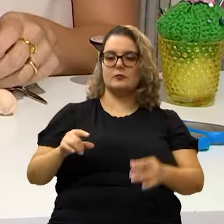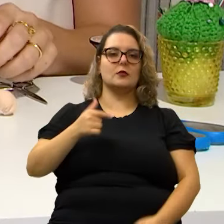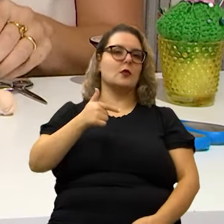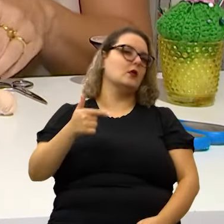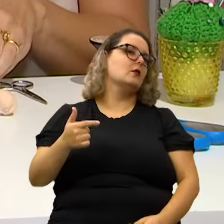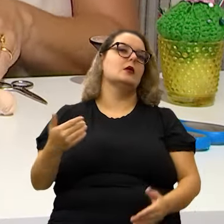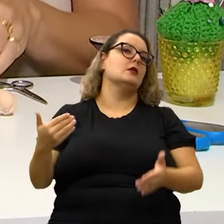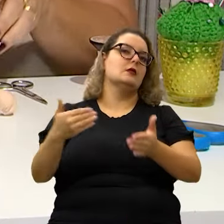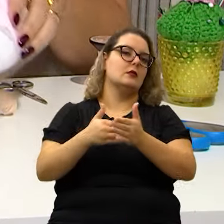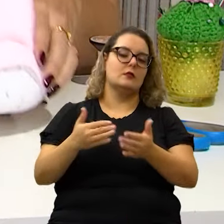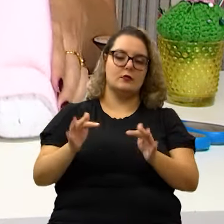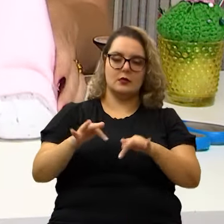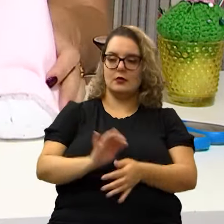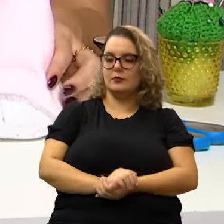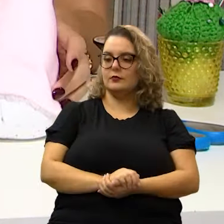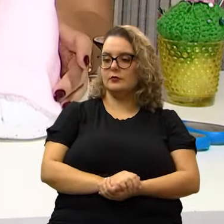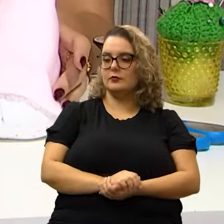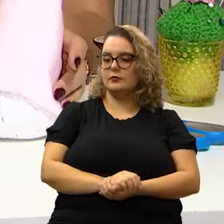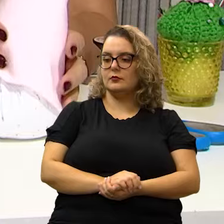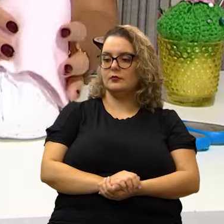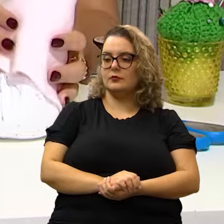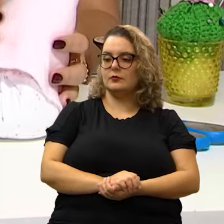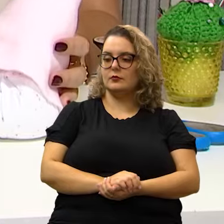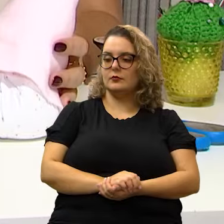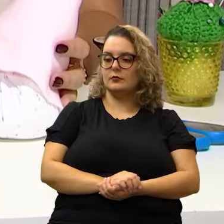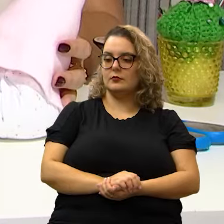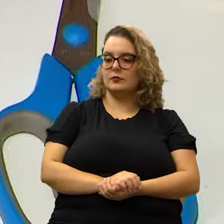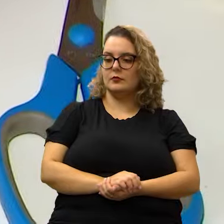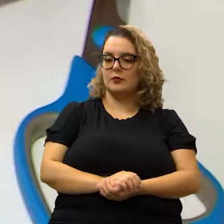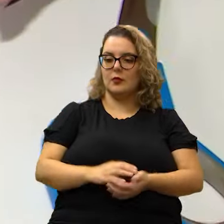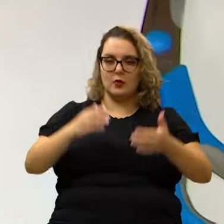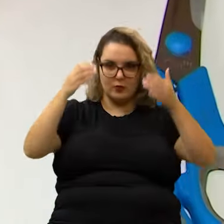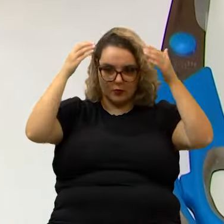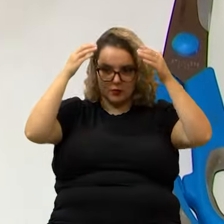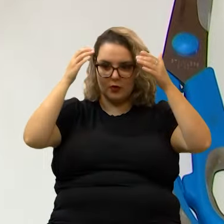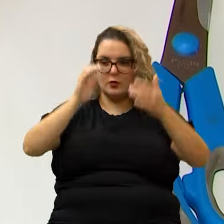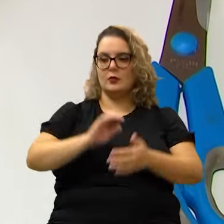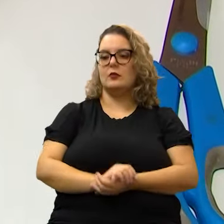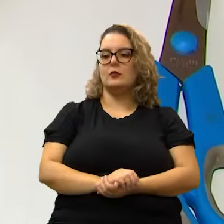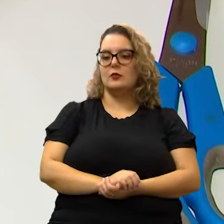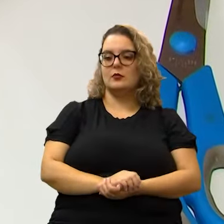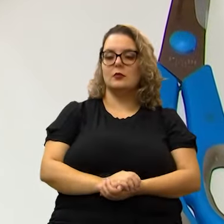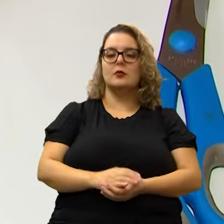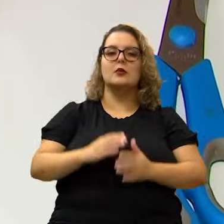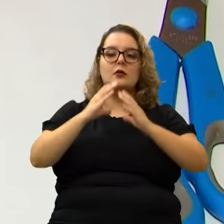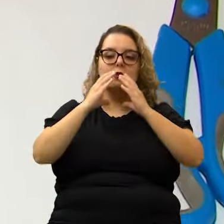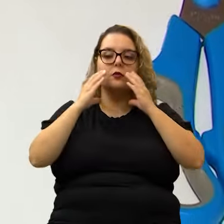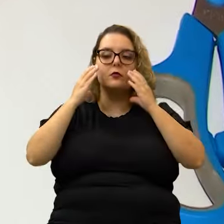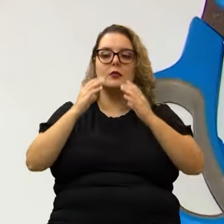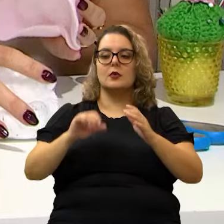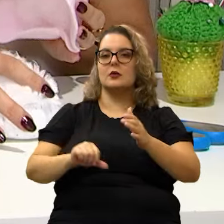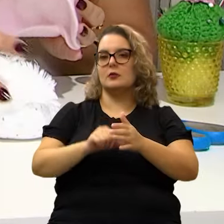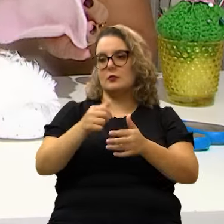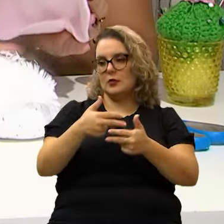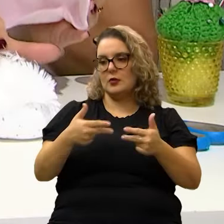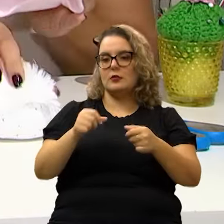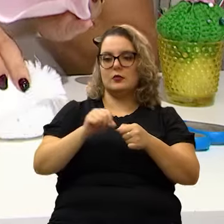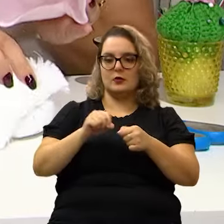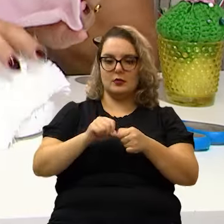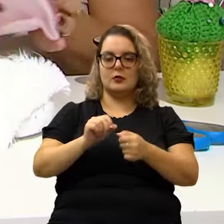final. Então, agora eu vou posicionar o meu chapéu e a barba. Vai ser as primeiras coisas que eu vou